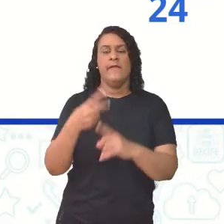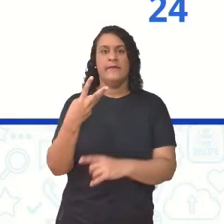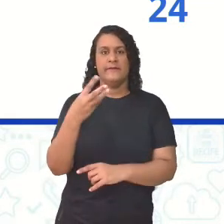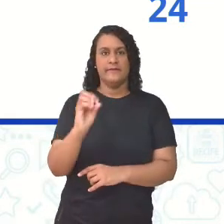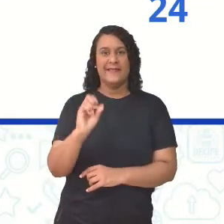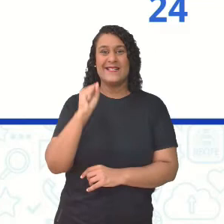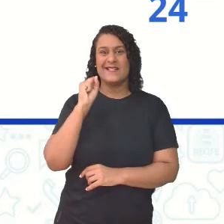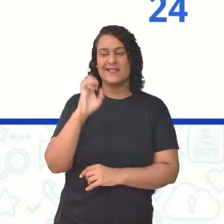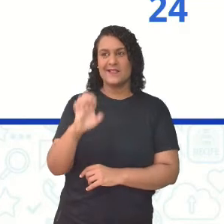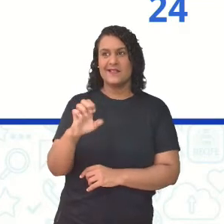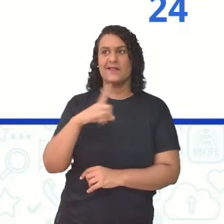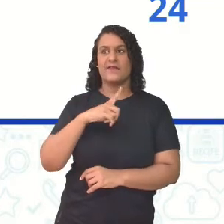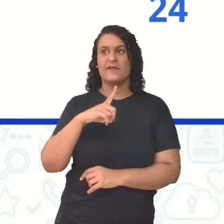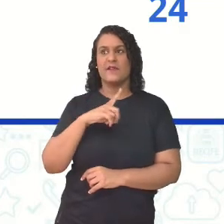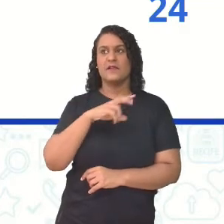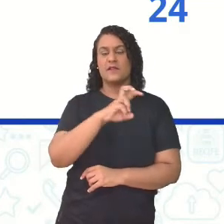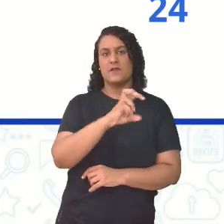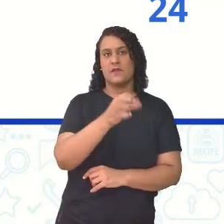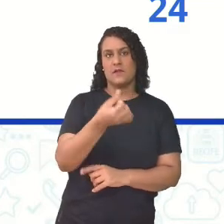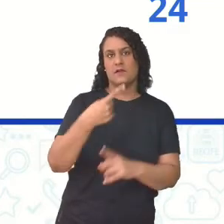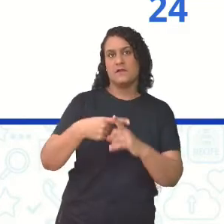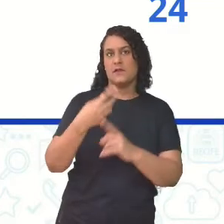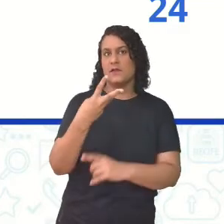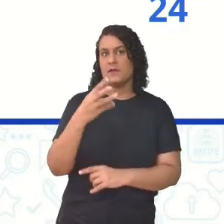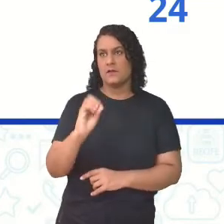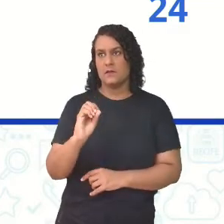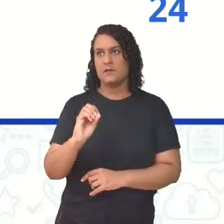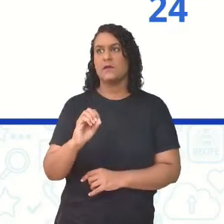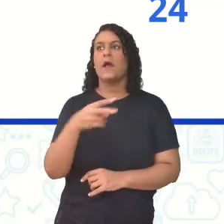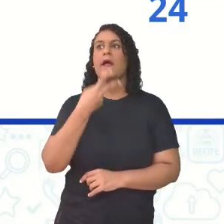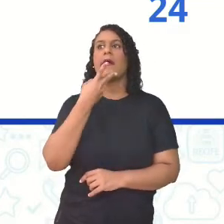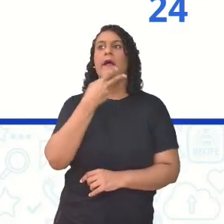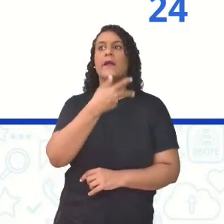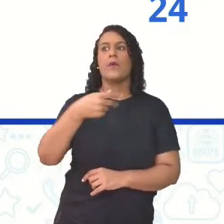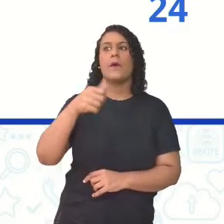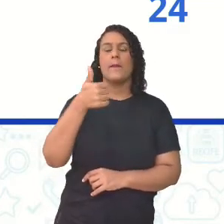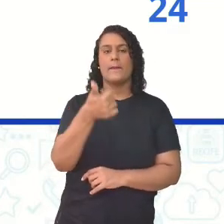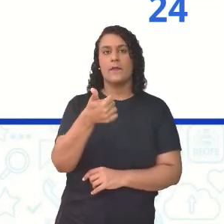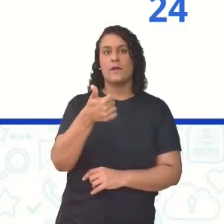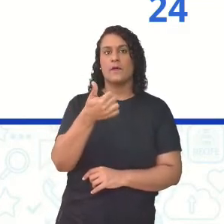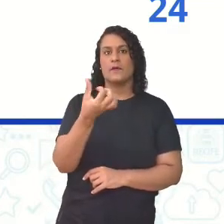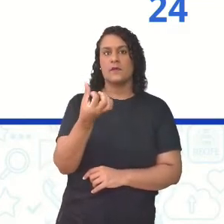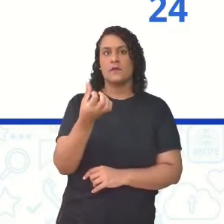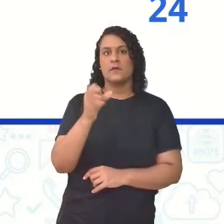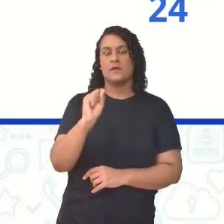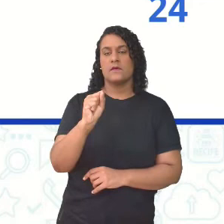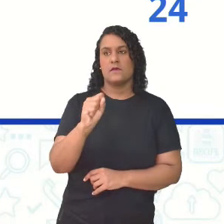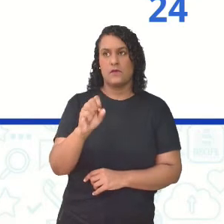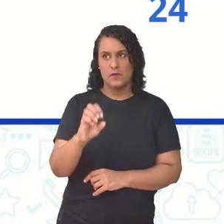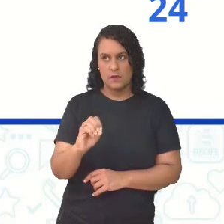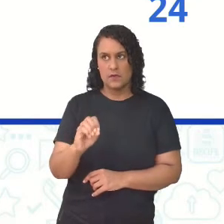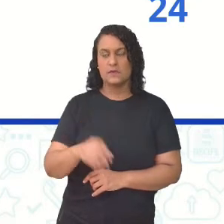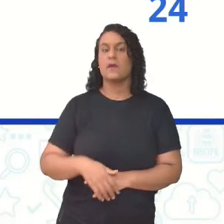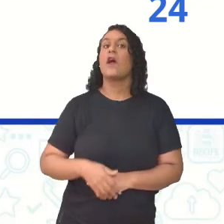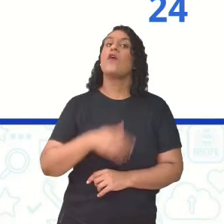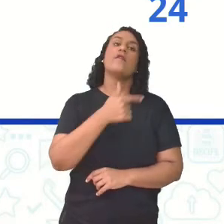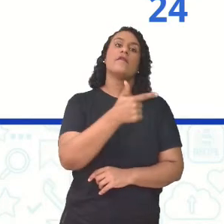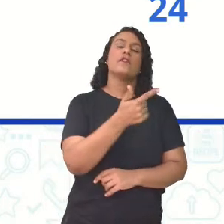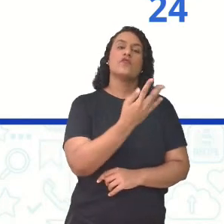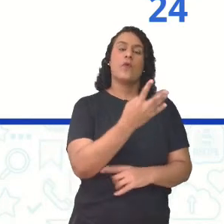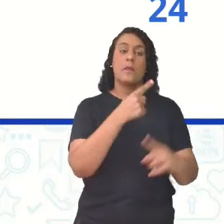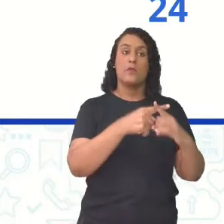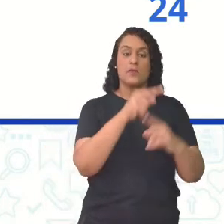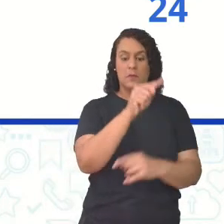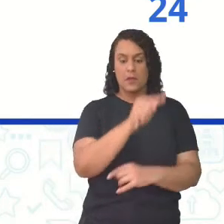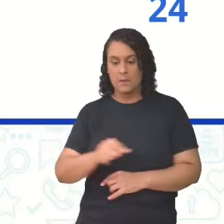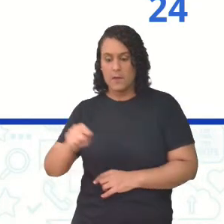Então, se eu pegar 56 vezes 30, vai dar 1.680. O 24 está multiplicando aí no parênteses, passa para o